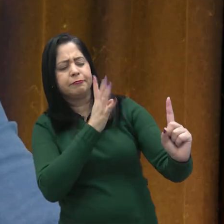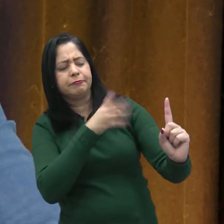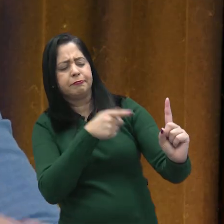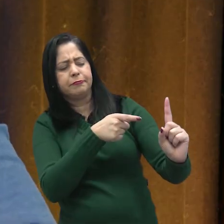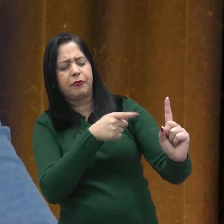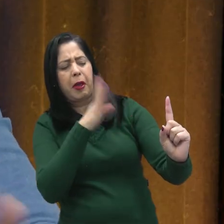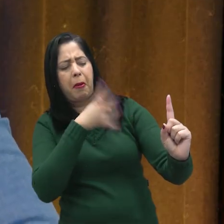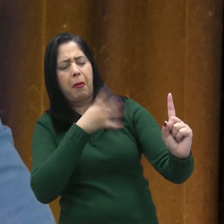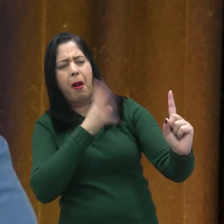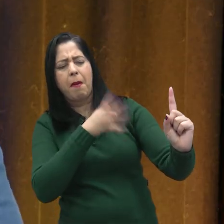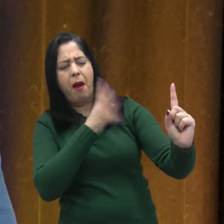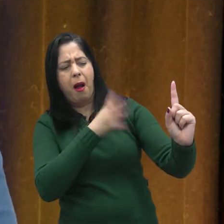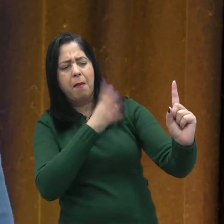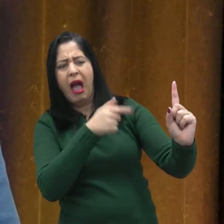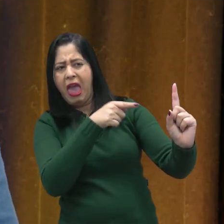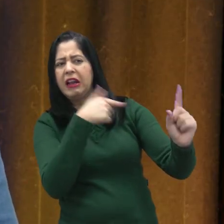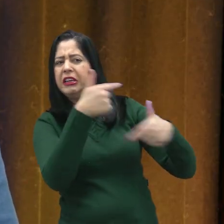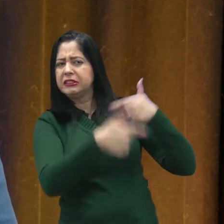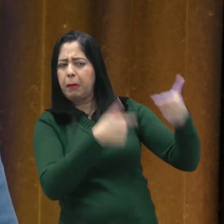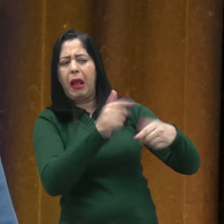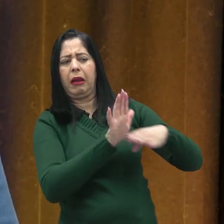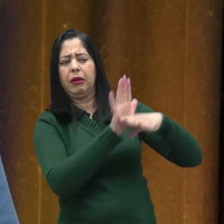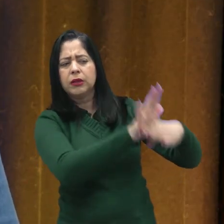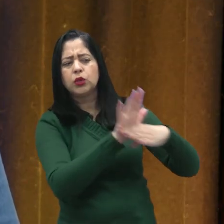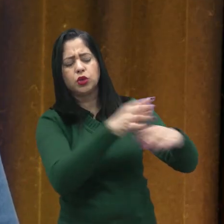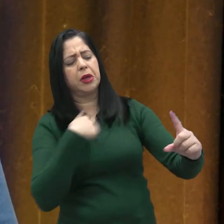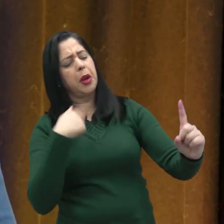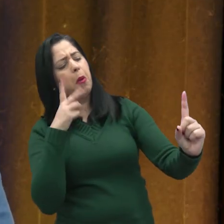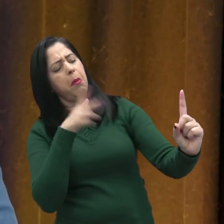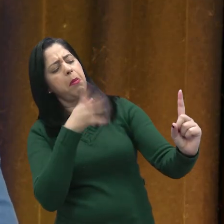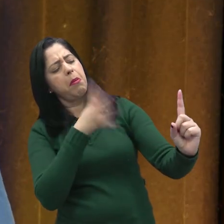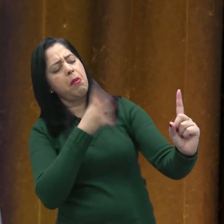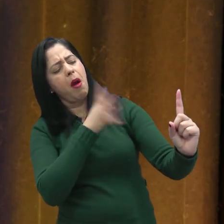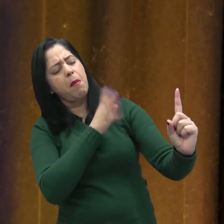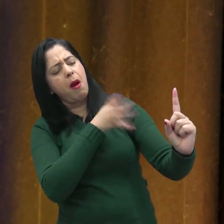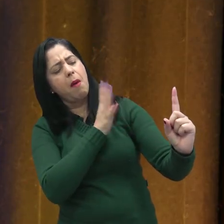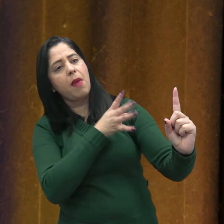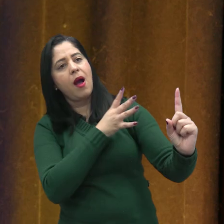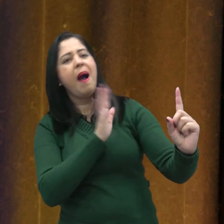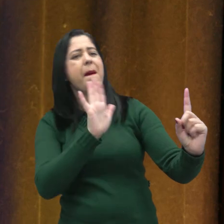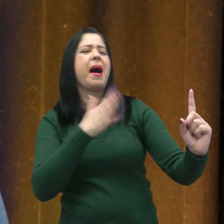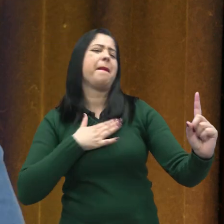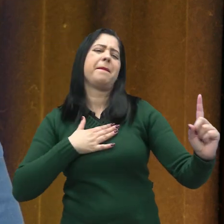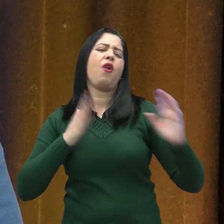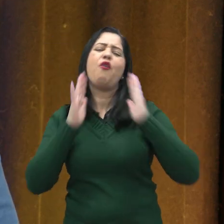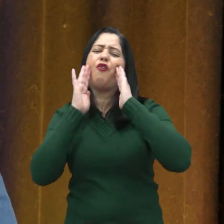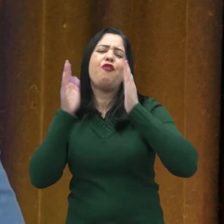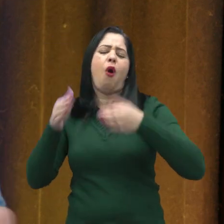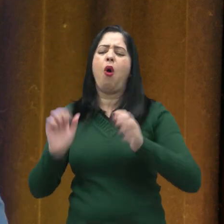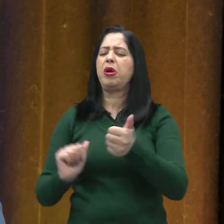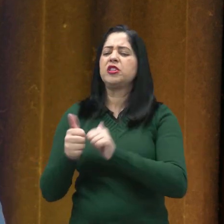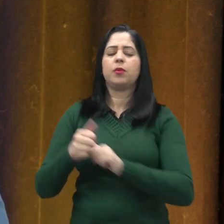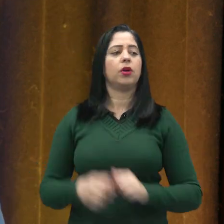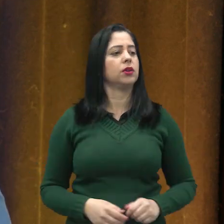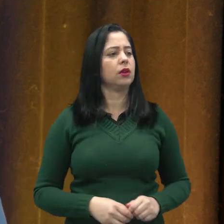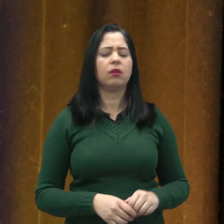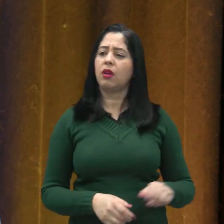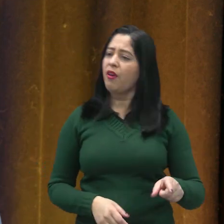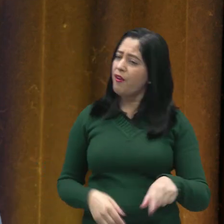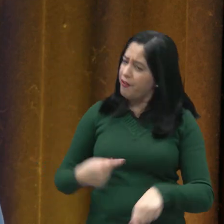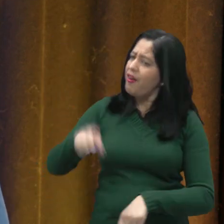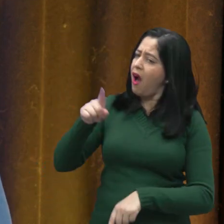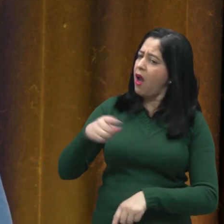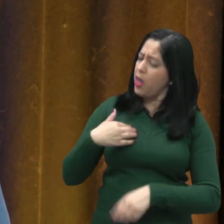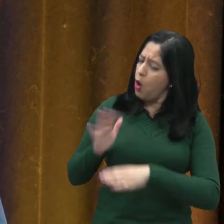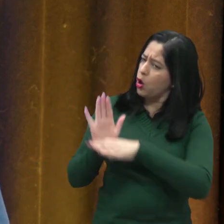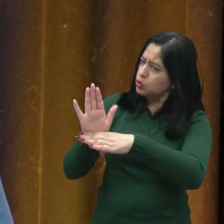pai, né? Via meu pai lá trabalhando, sempre ajudando, mas assim, eu sempre fui voltado mais para o lado do esporte. E nessa ele virou para mim e falou assim: